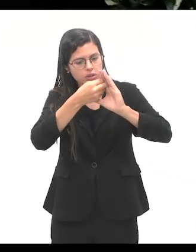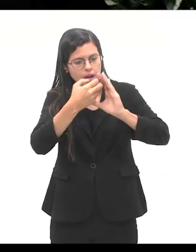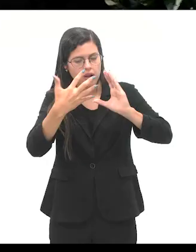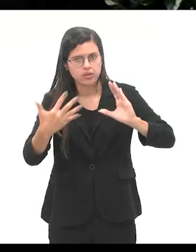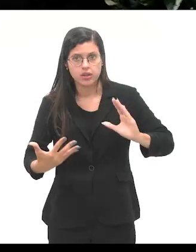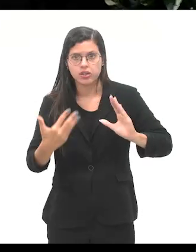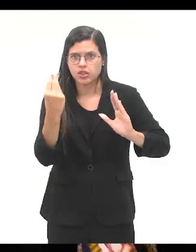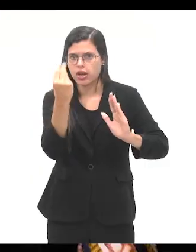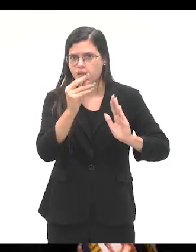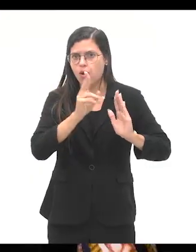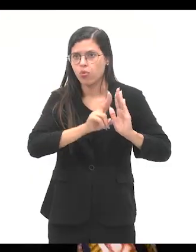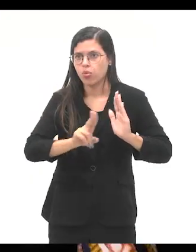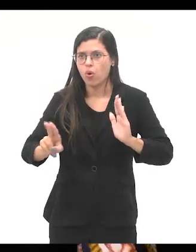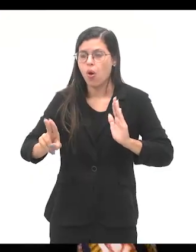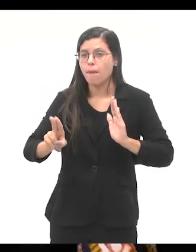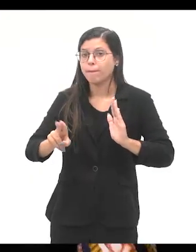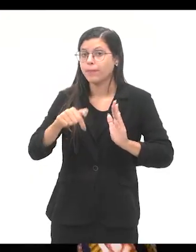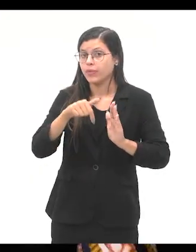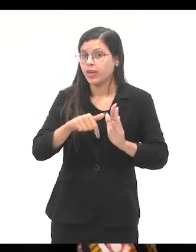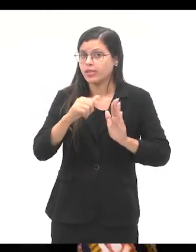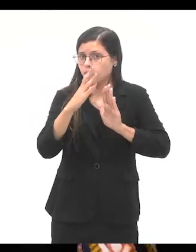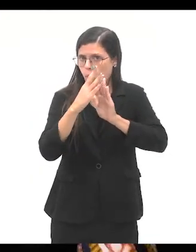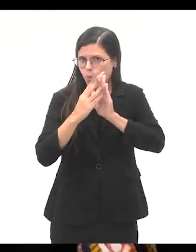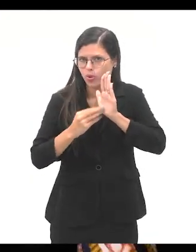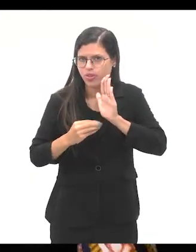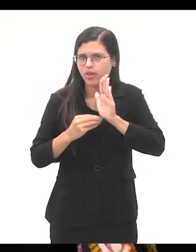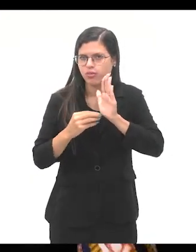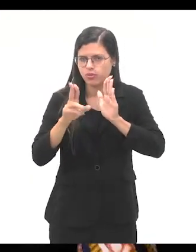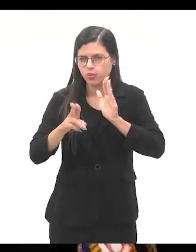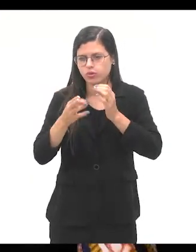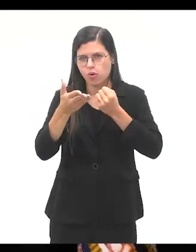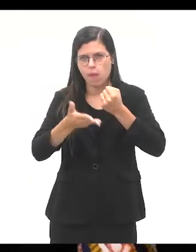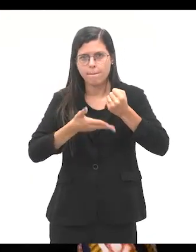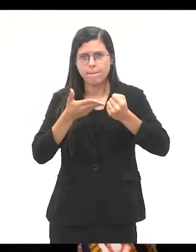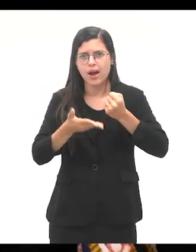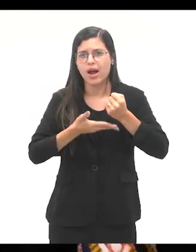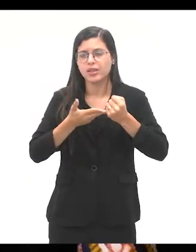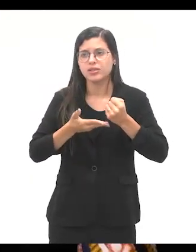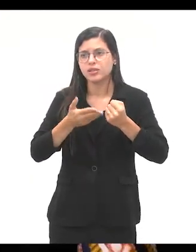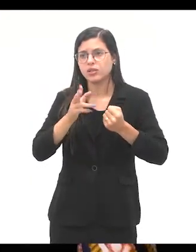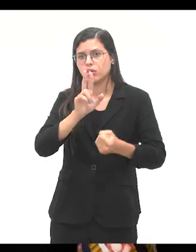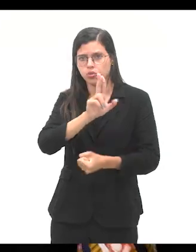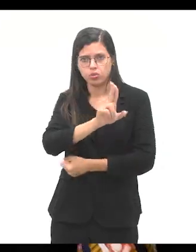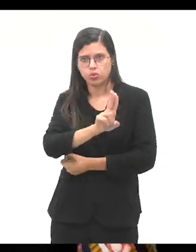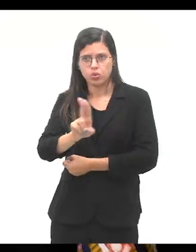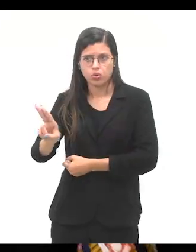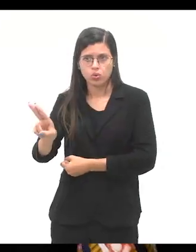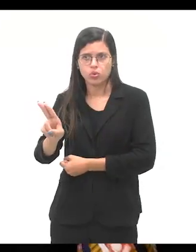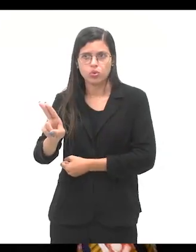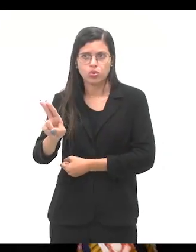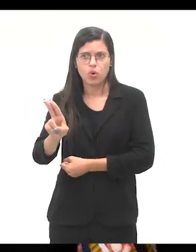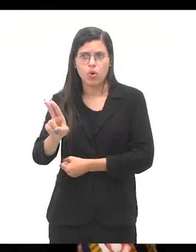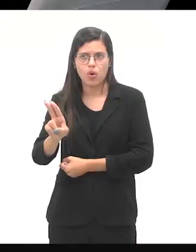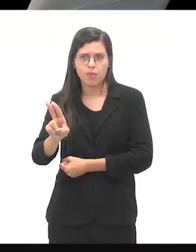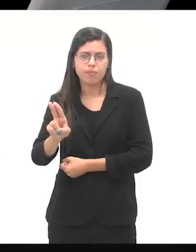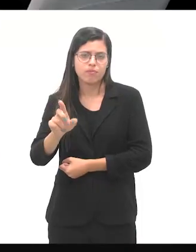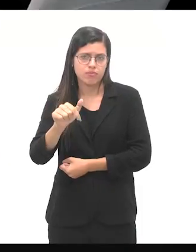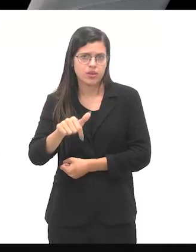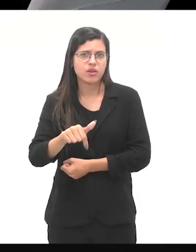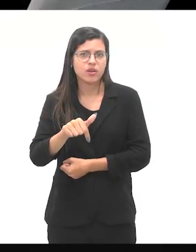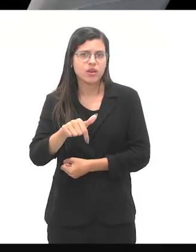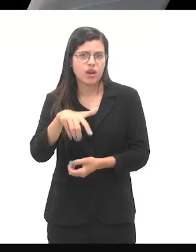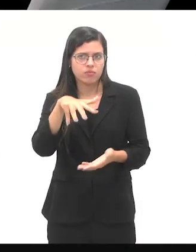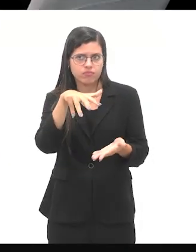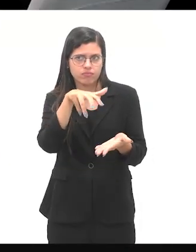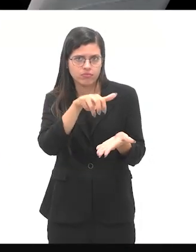essa espécie. Esse exemplar ou esses exemplares que você usa como base daquele nome, na verdade é a entidade